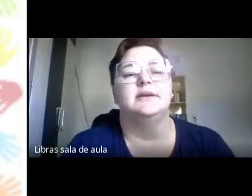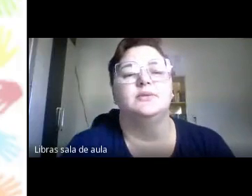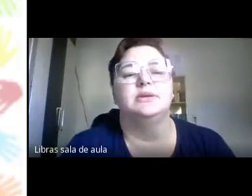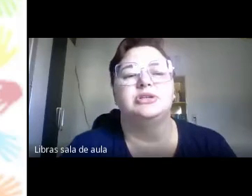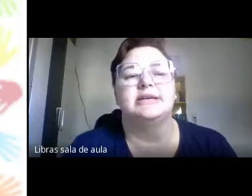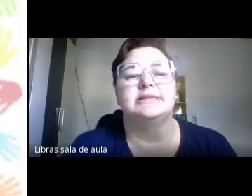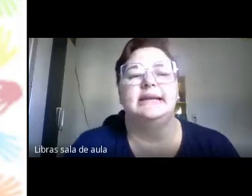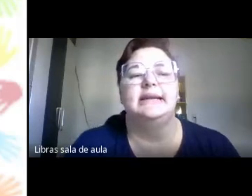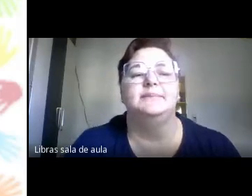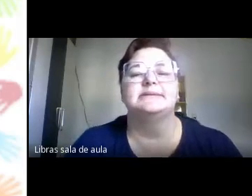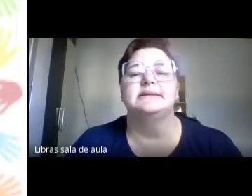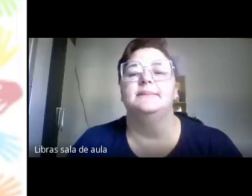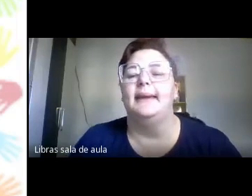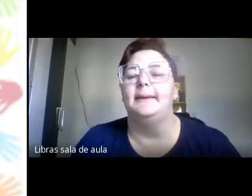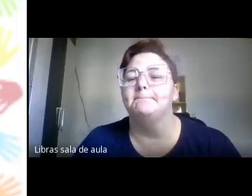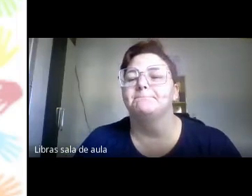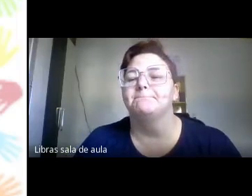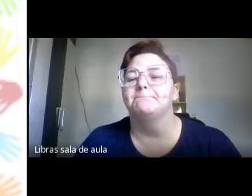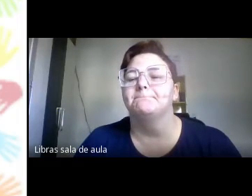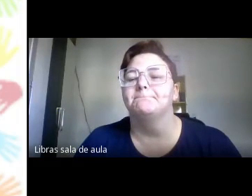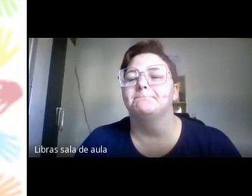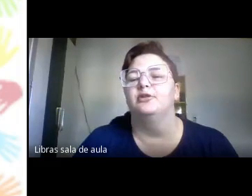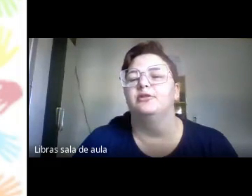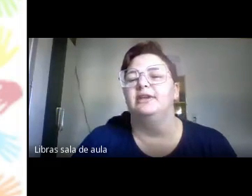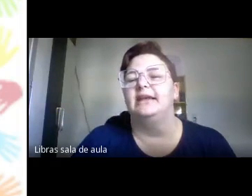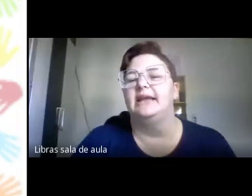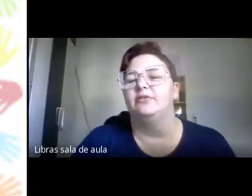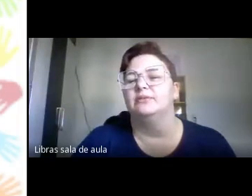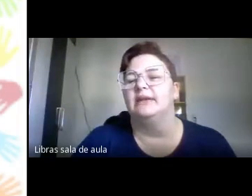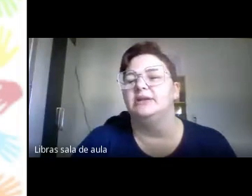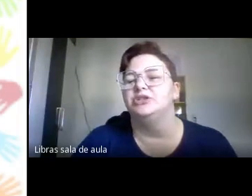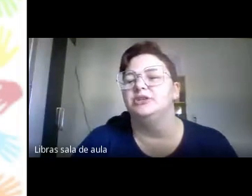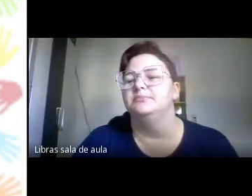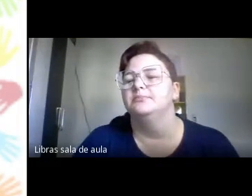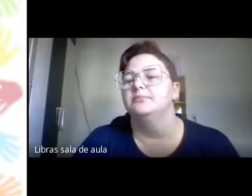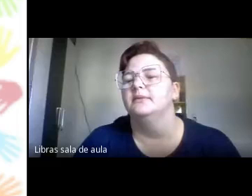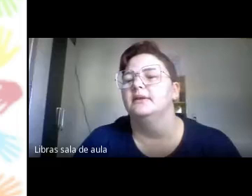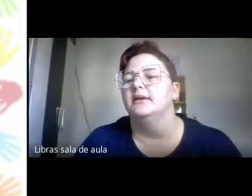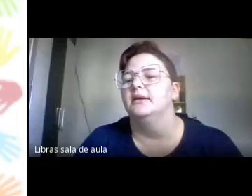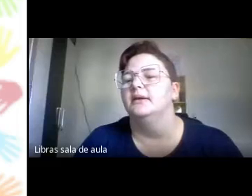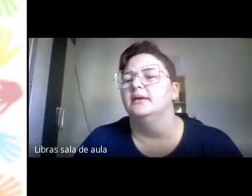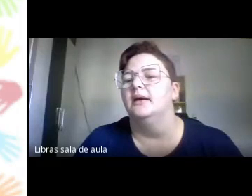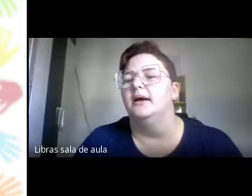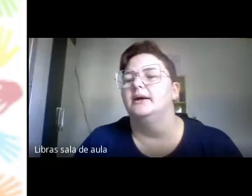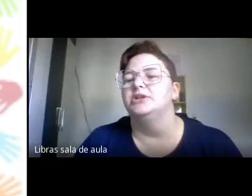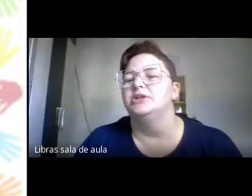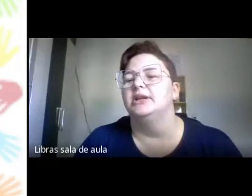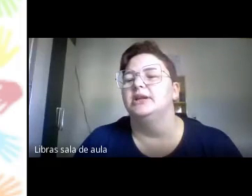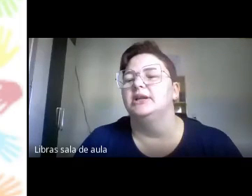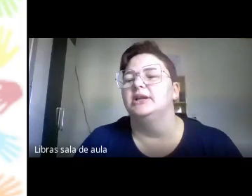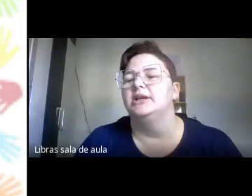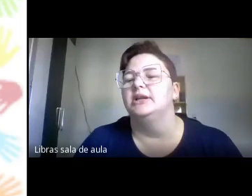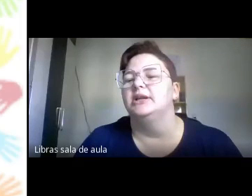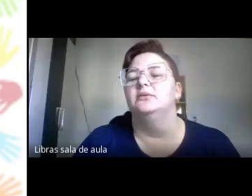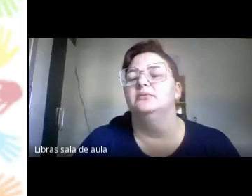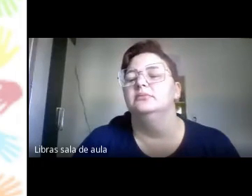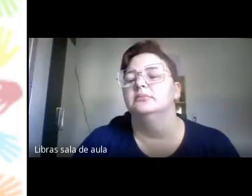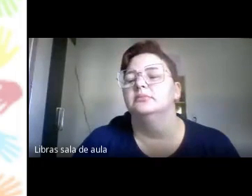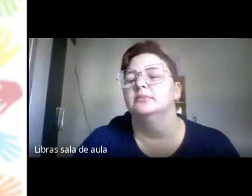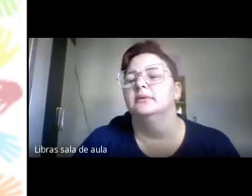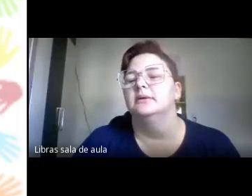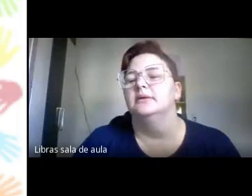variações linguísticas na Libras também. Por favor, fiquem à vontade. A Ângela está dizendo que